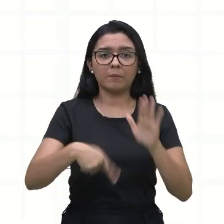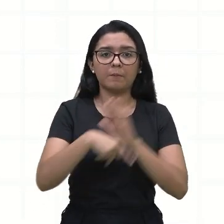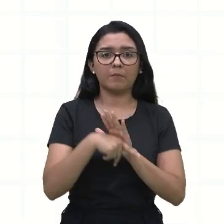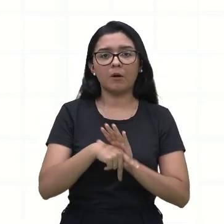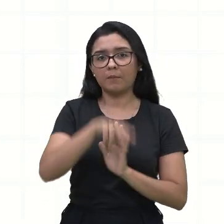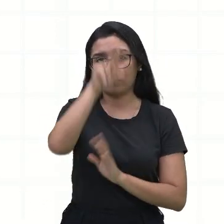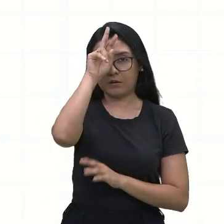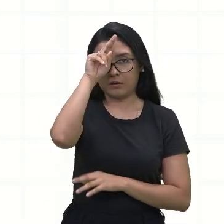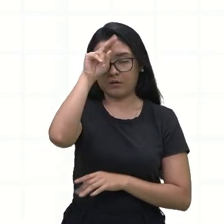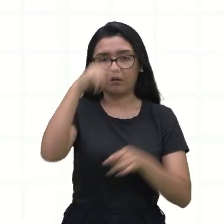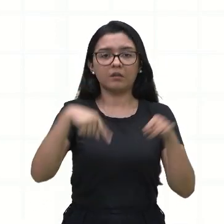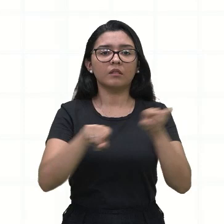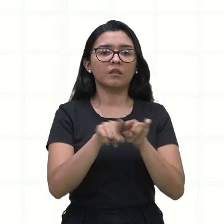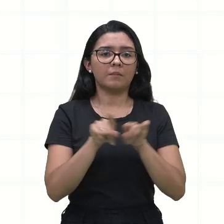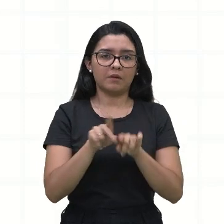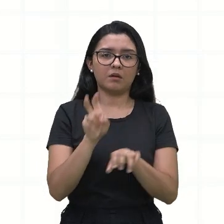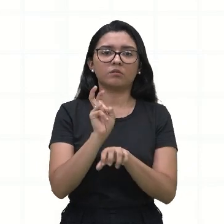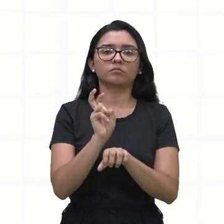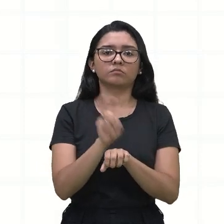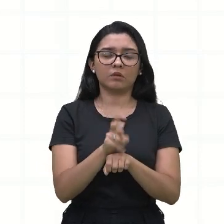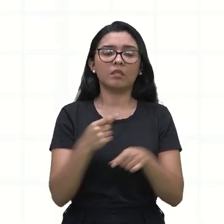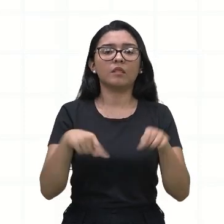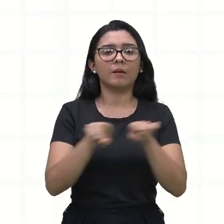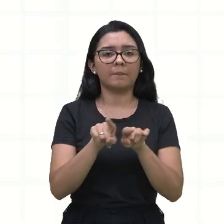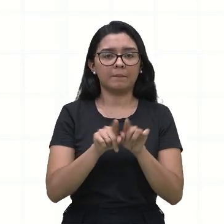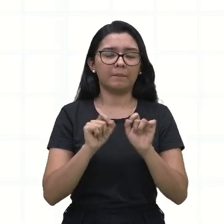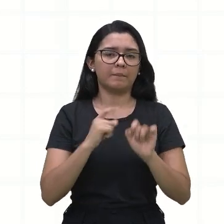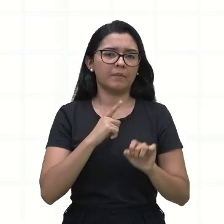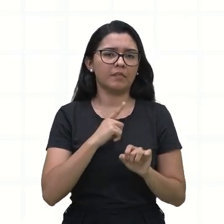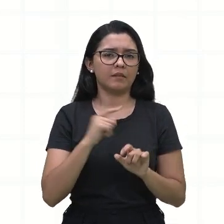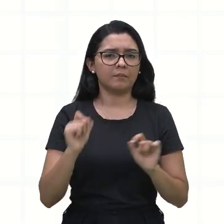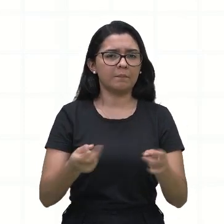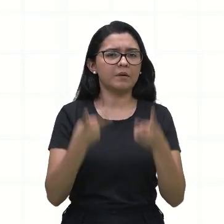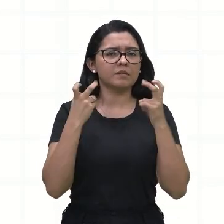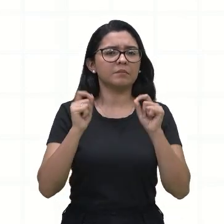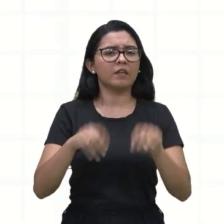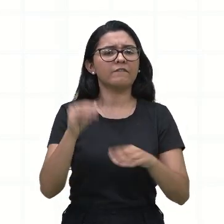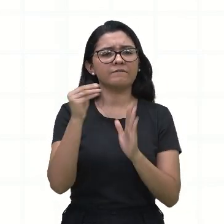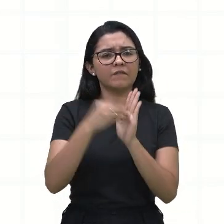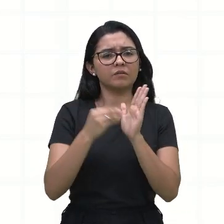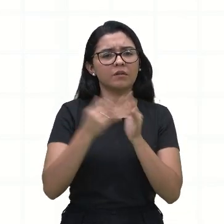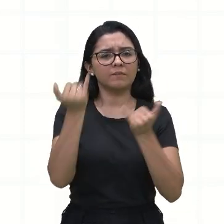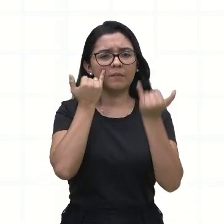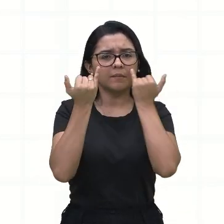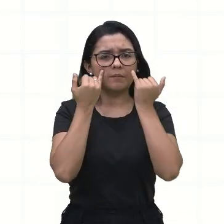Isso, o número de picadas também aumentou. Notaram como está faltando algo aí